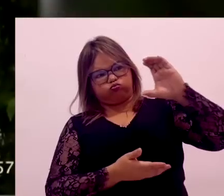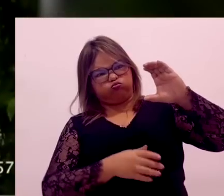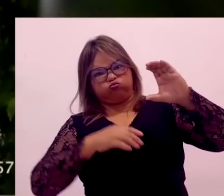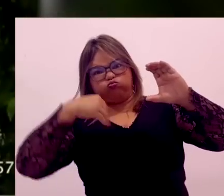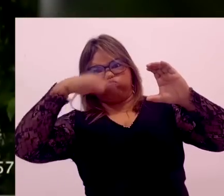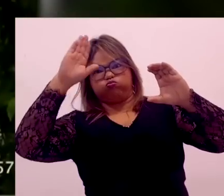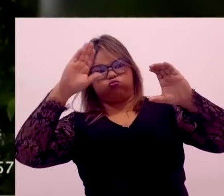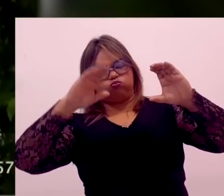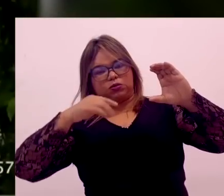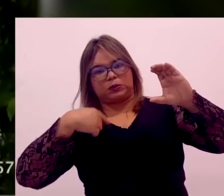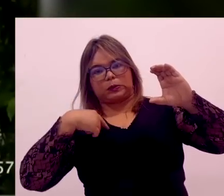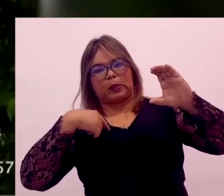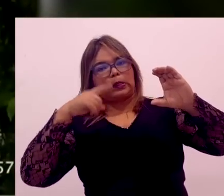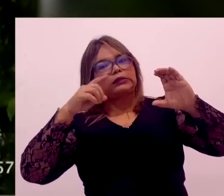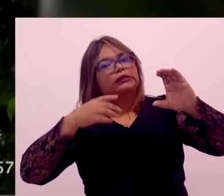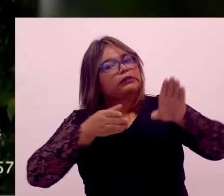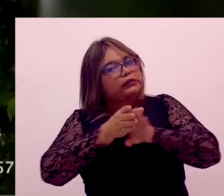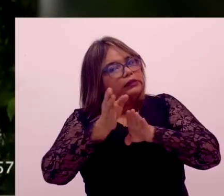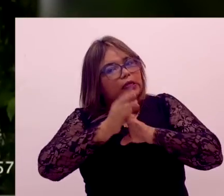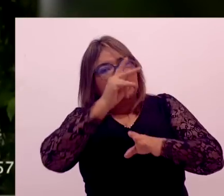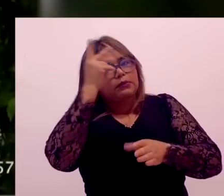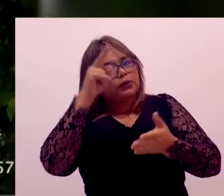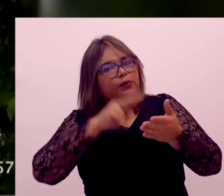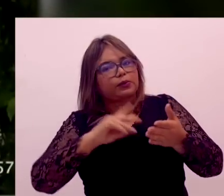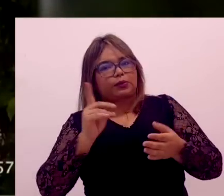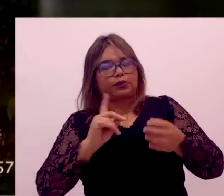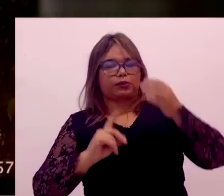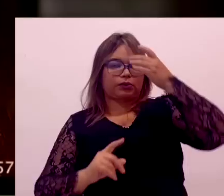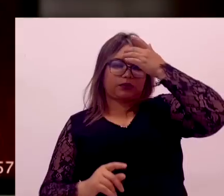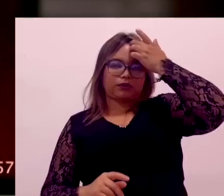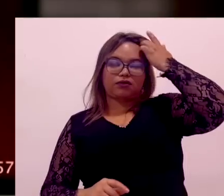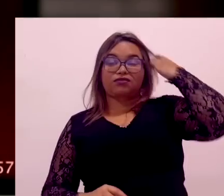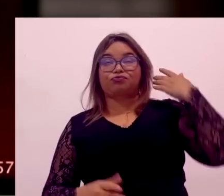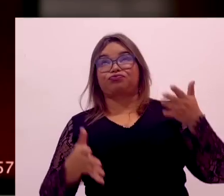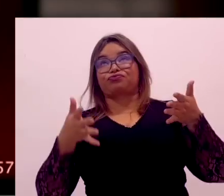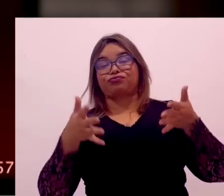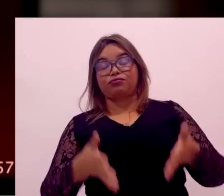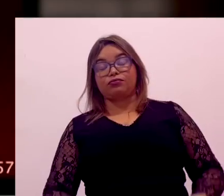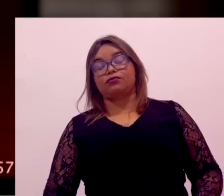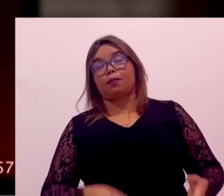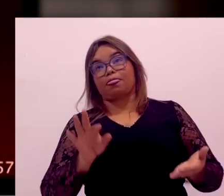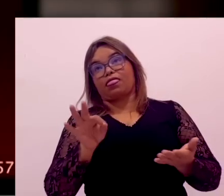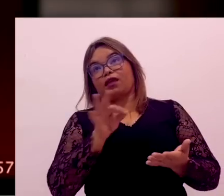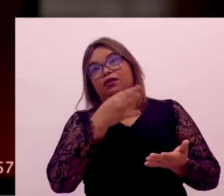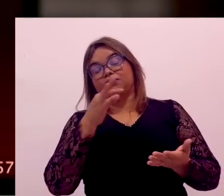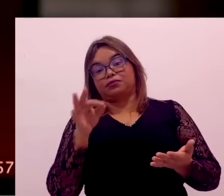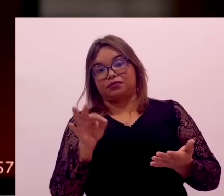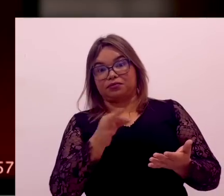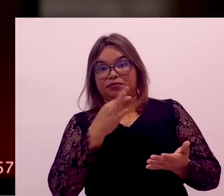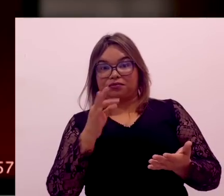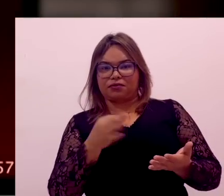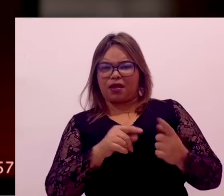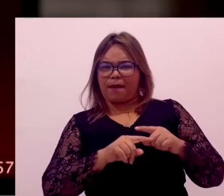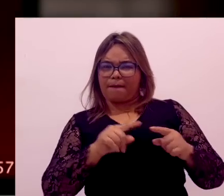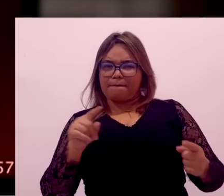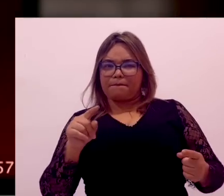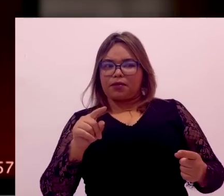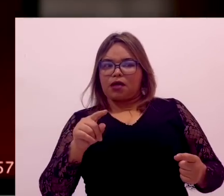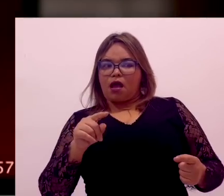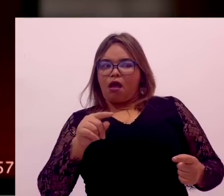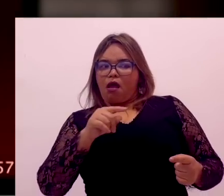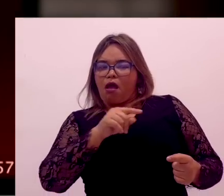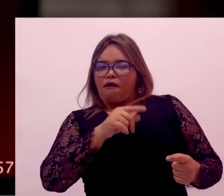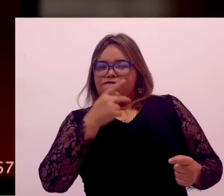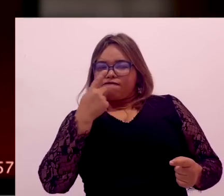É uma monotonia. Mas vejam, a Bíblia é considerada nele uma parte indispensável da mobília de uma loja